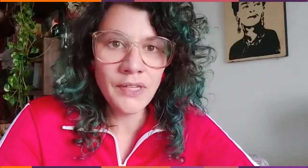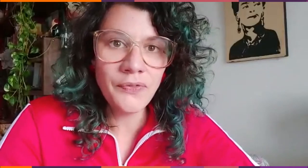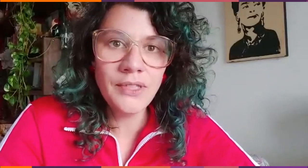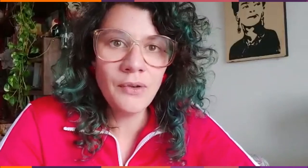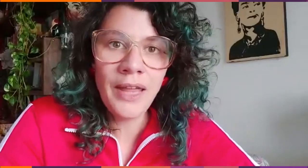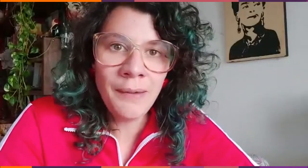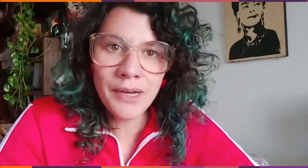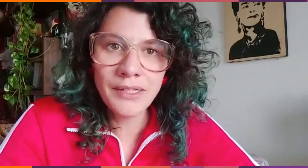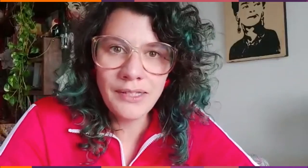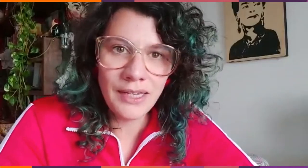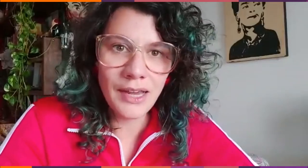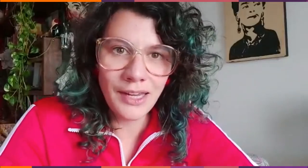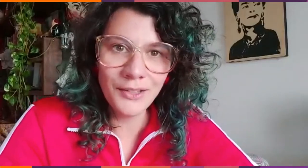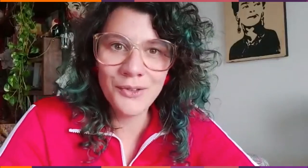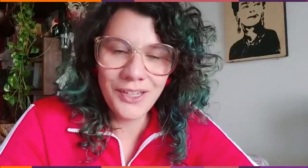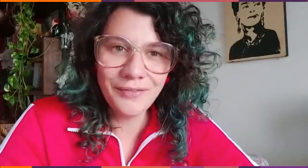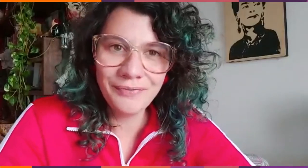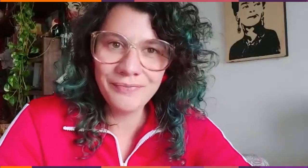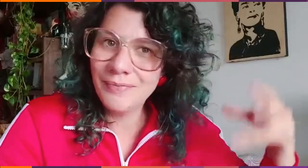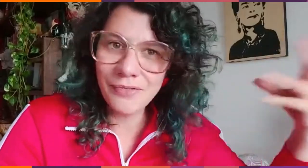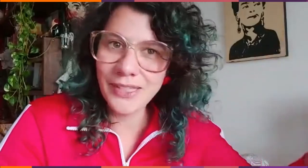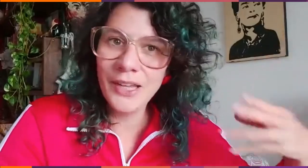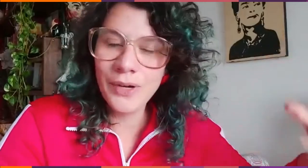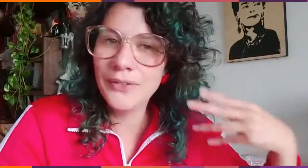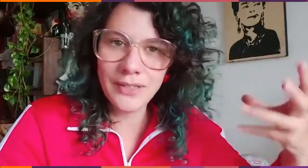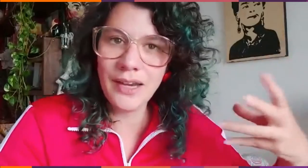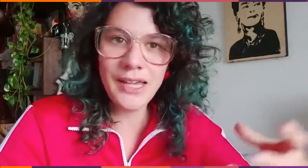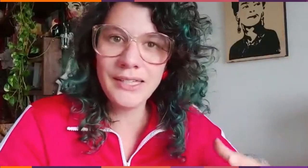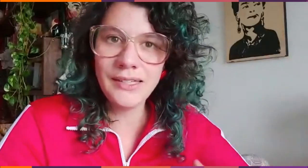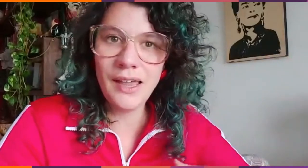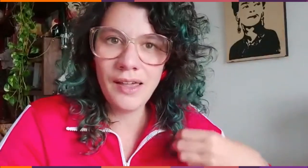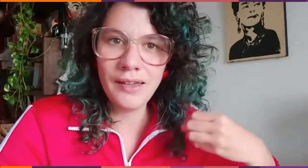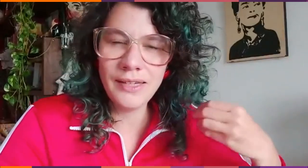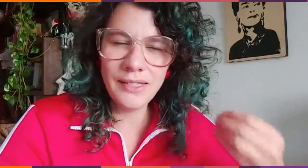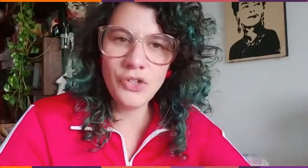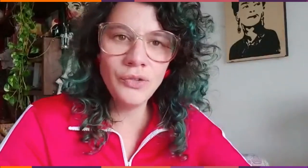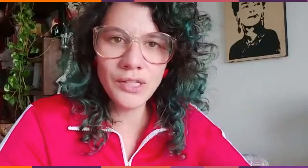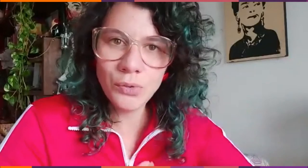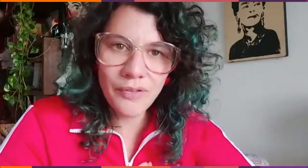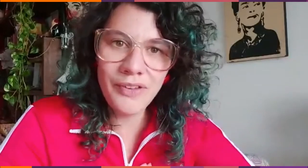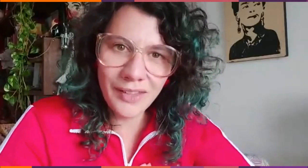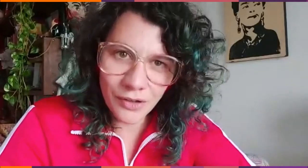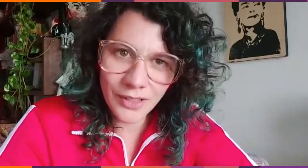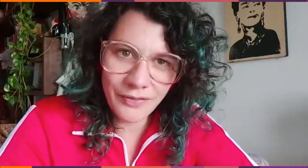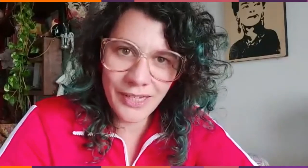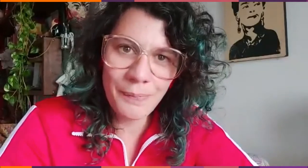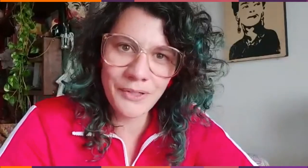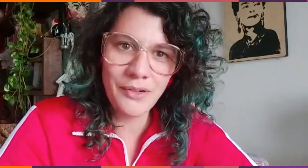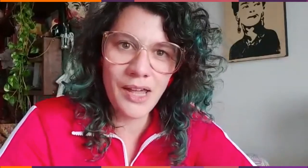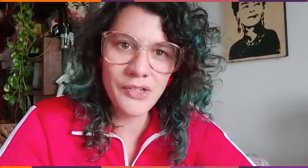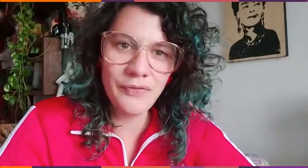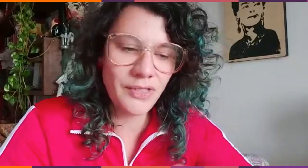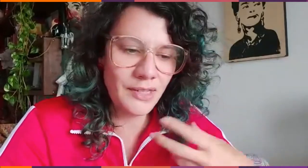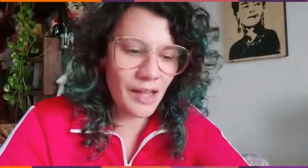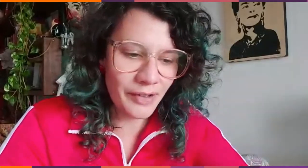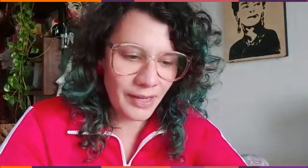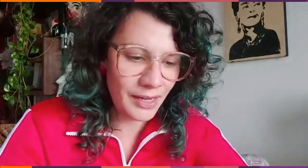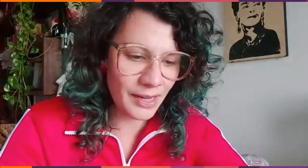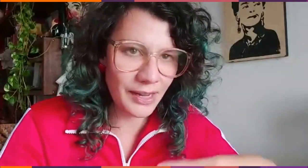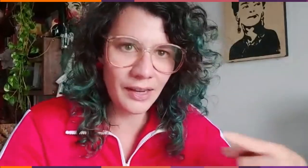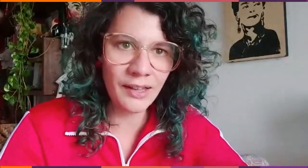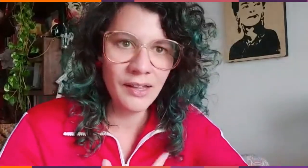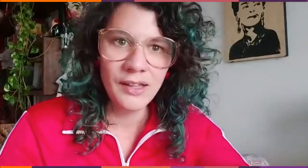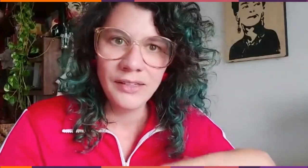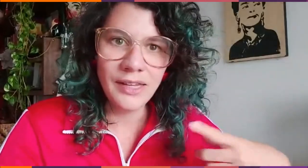que às vezes você não lembra e aquilo que você leu anos atrás e se o na sua vida ou na vida da personagem